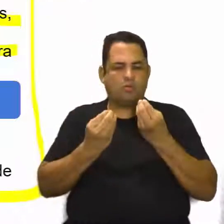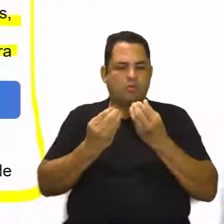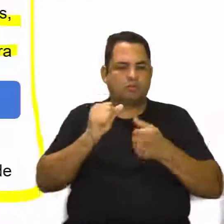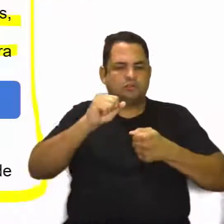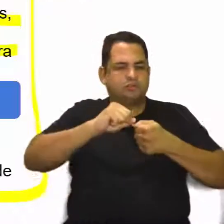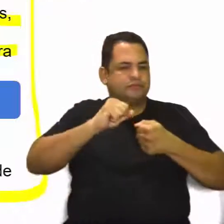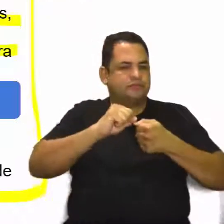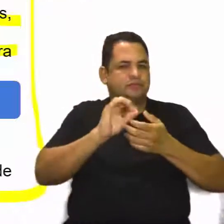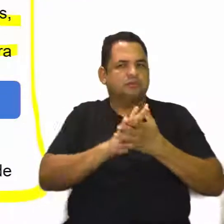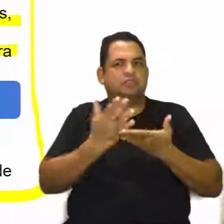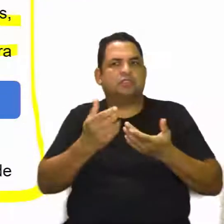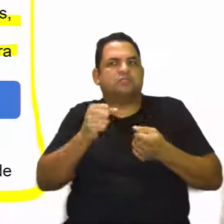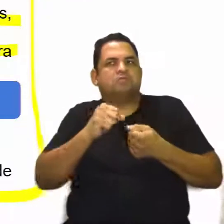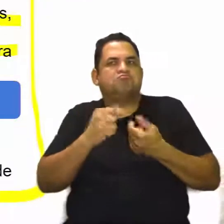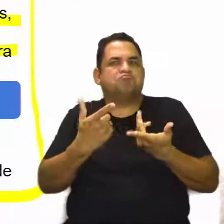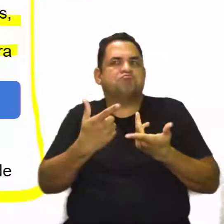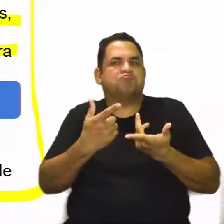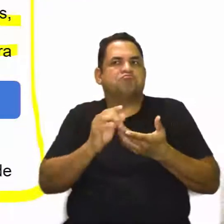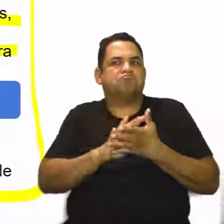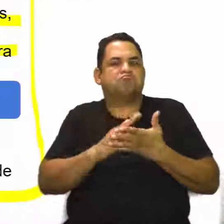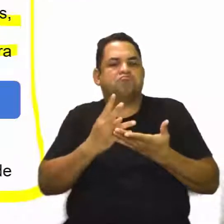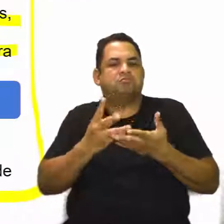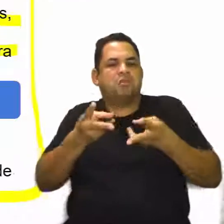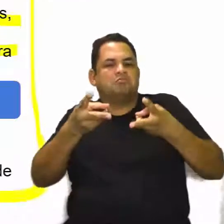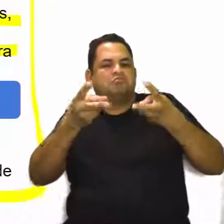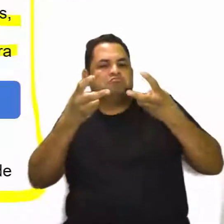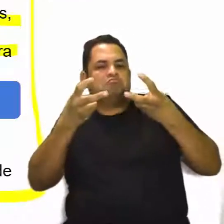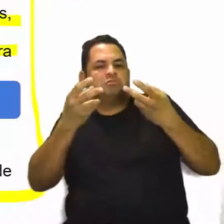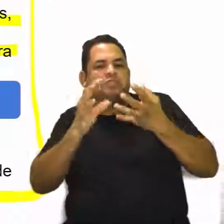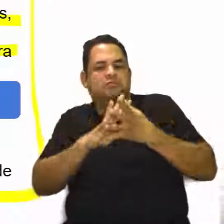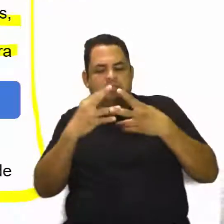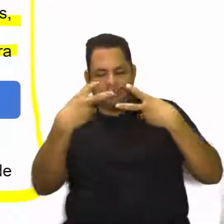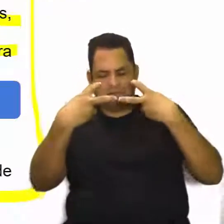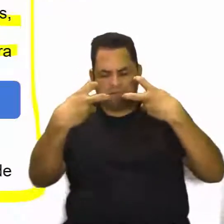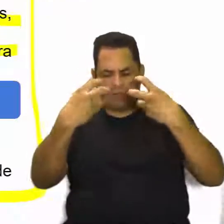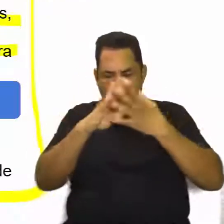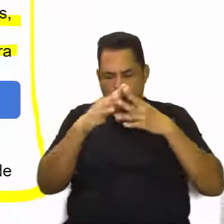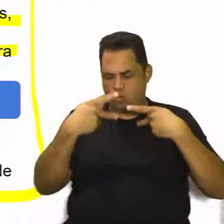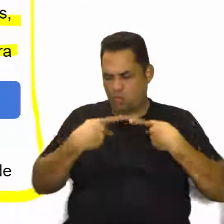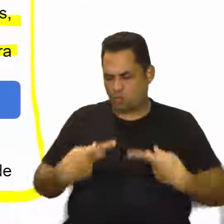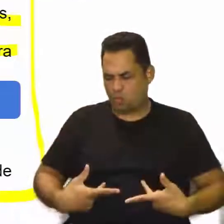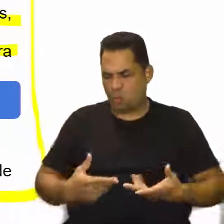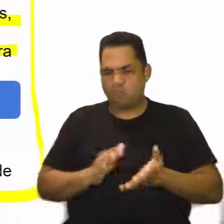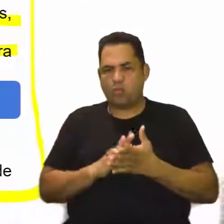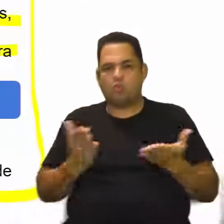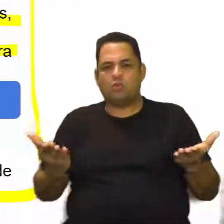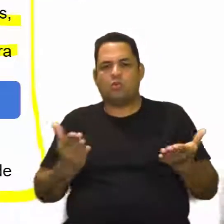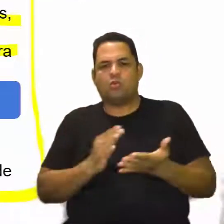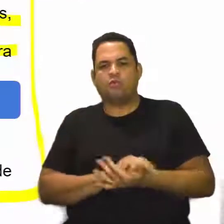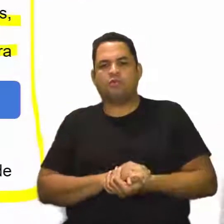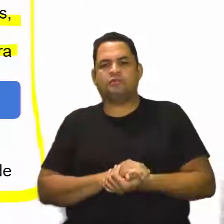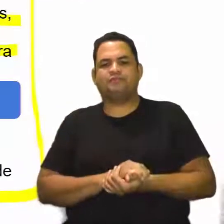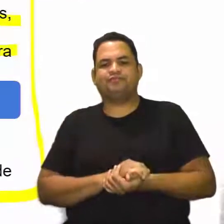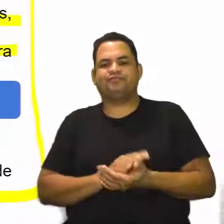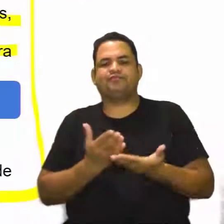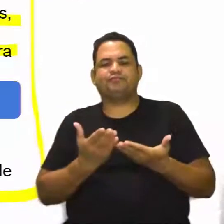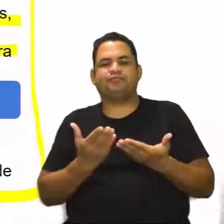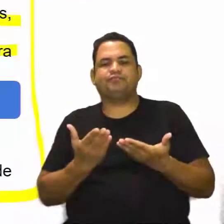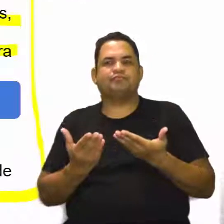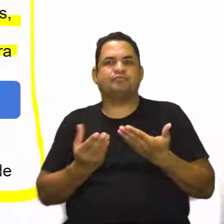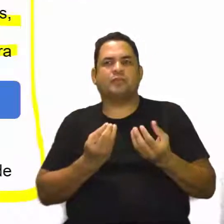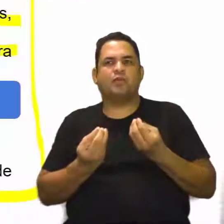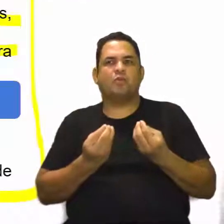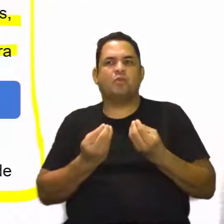a nossa reação, né? A leitura do corpo, o comportamento corporal que a gente vai conseguir perceber ali,